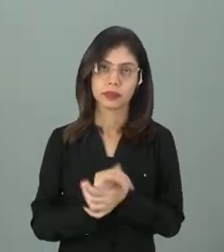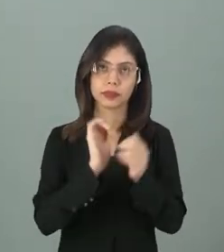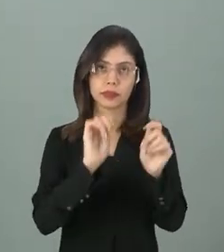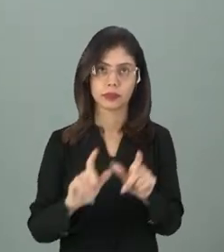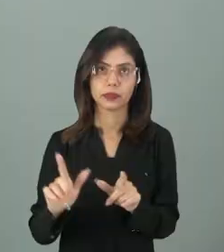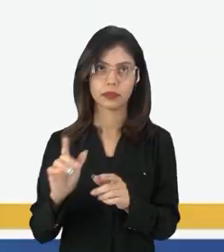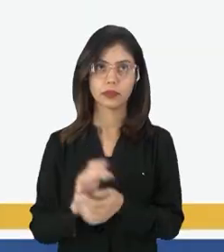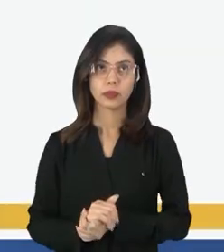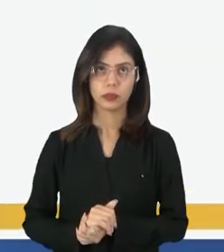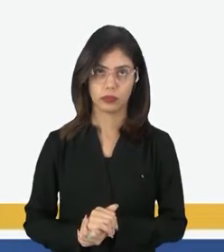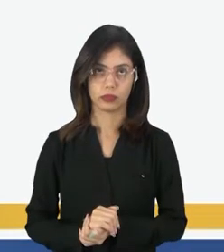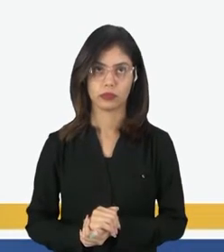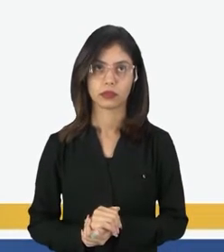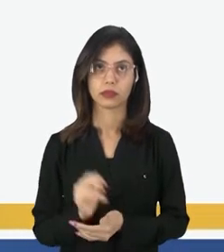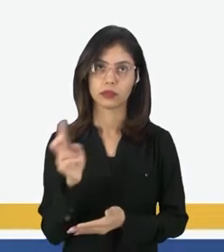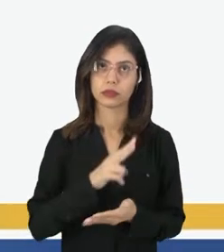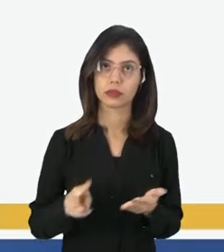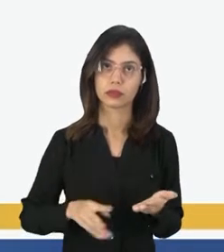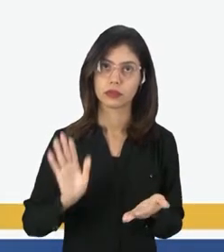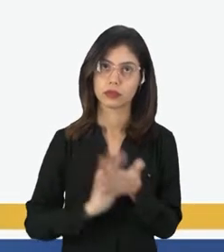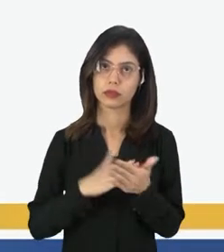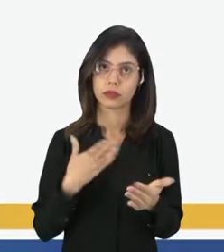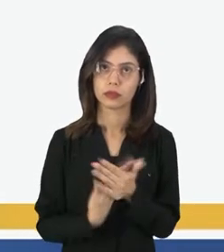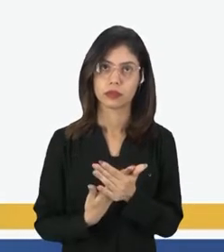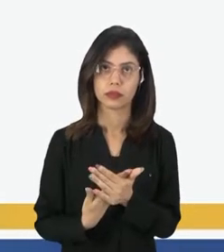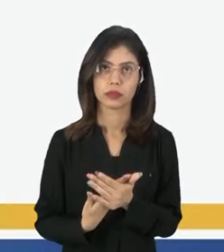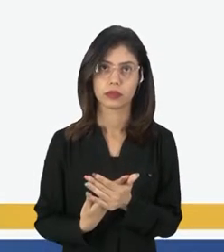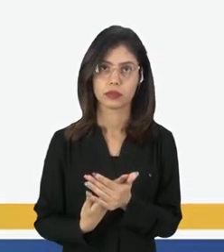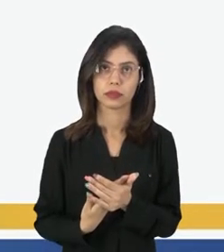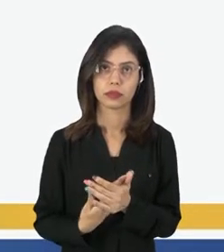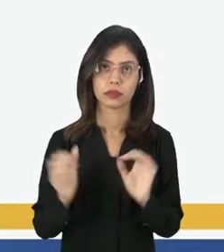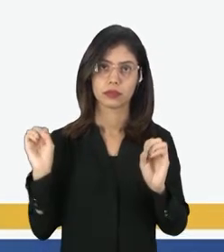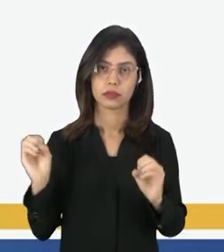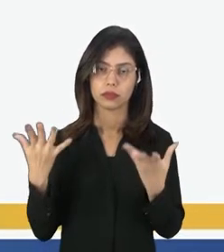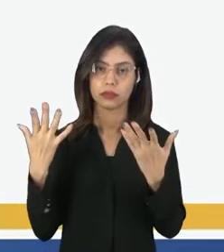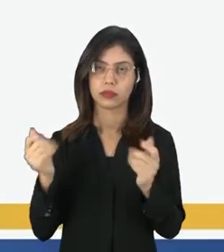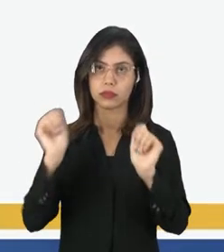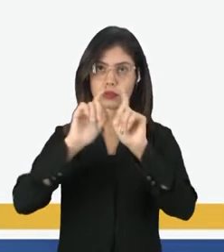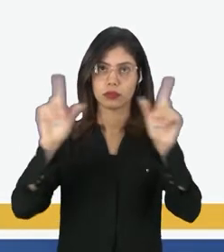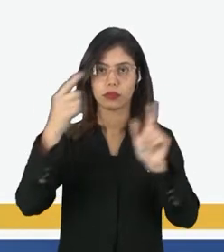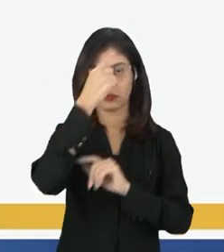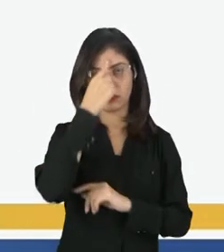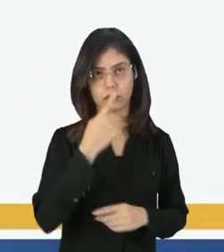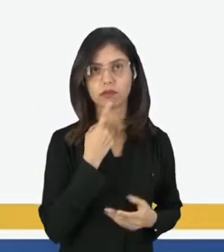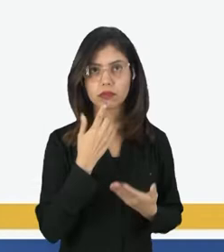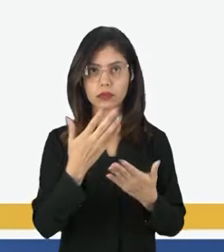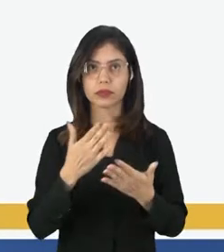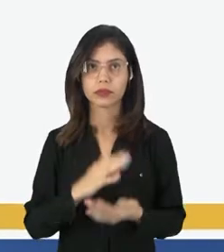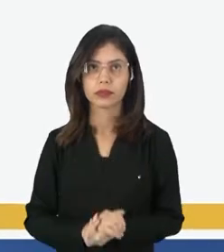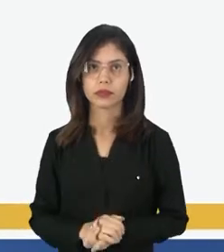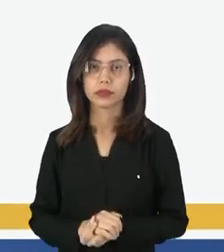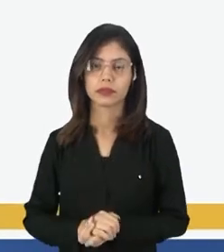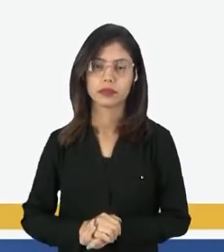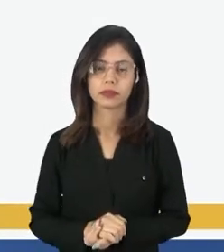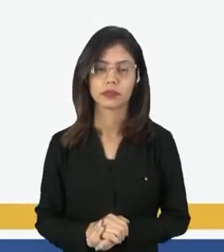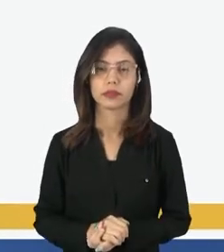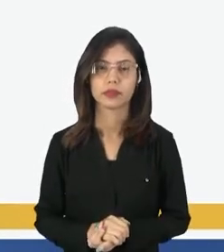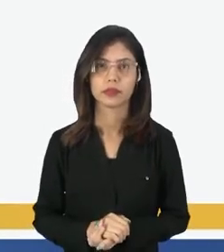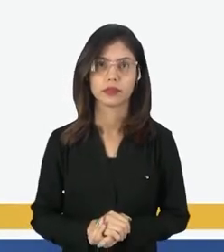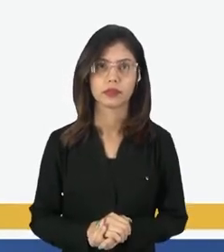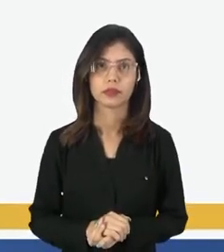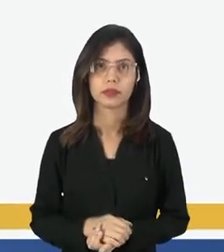a leitora Natália a leitura e interpretação de conto Popular a festa no céu olha a imagem a festa acontecendo